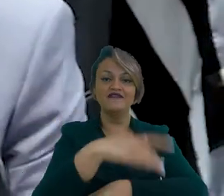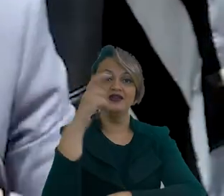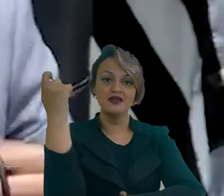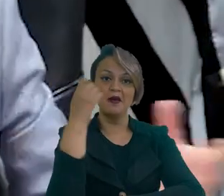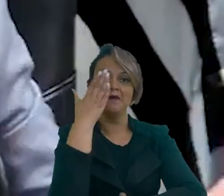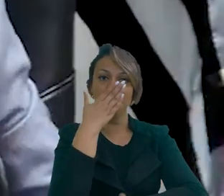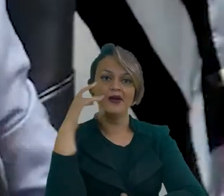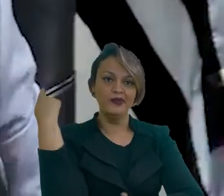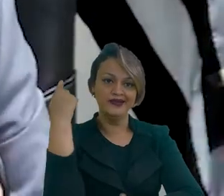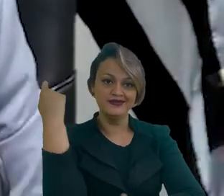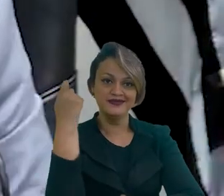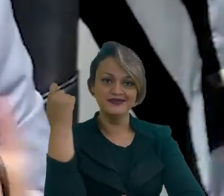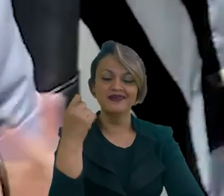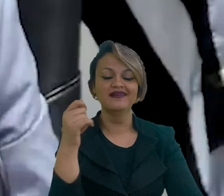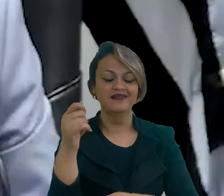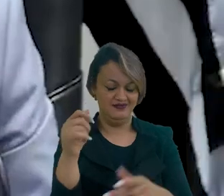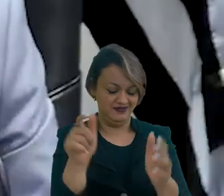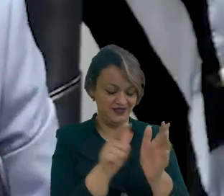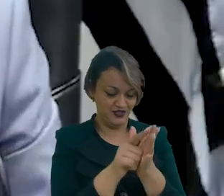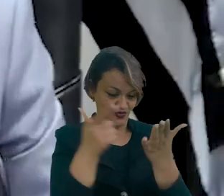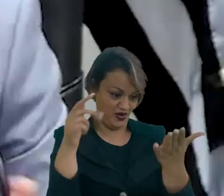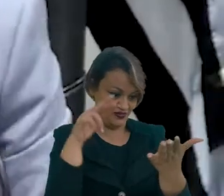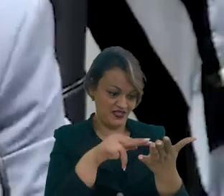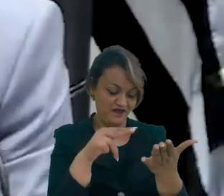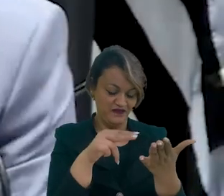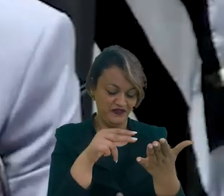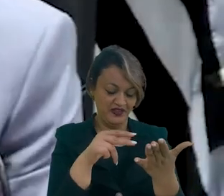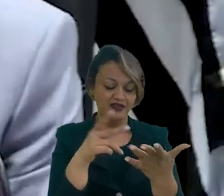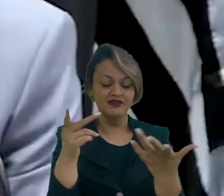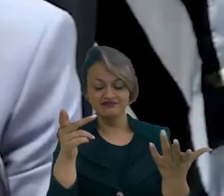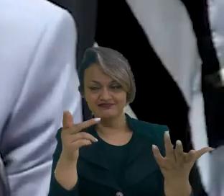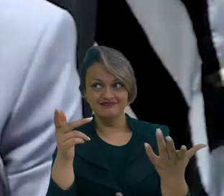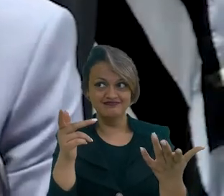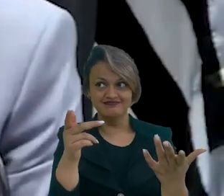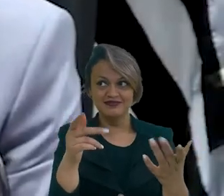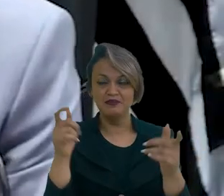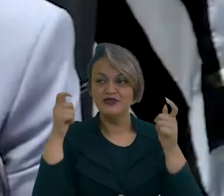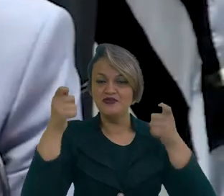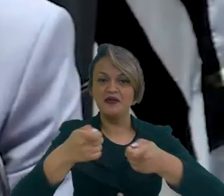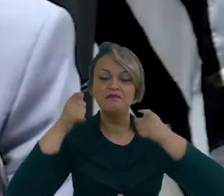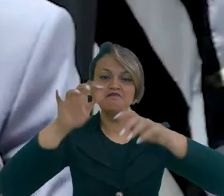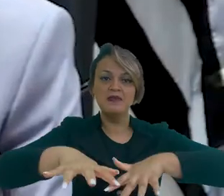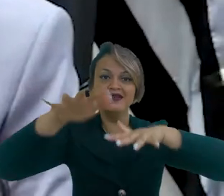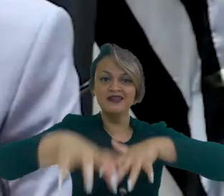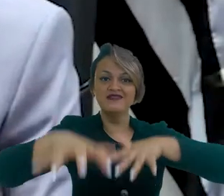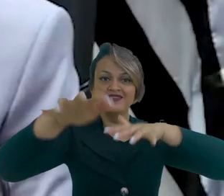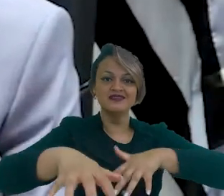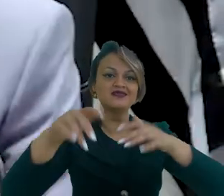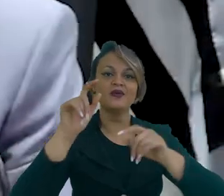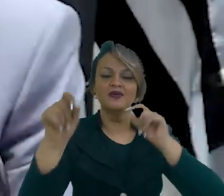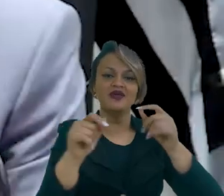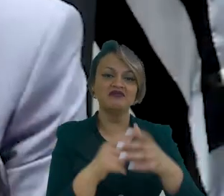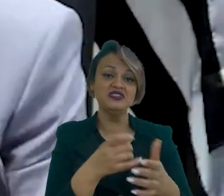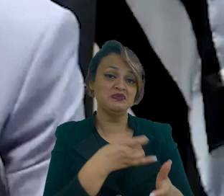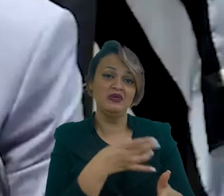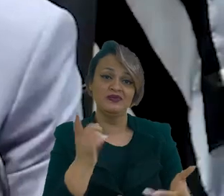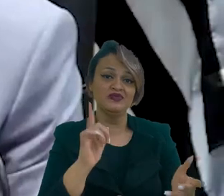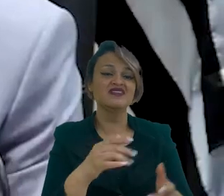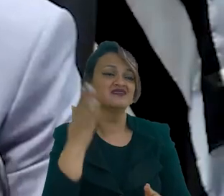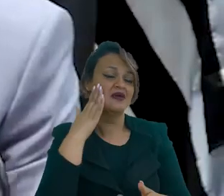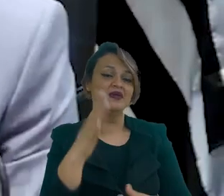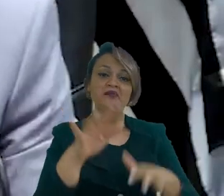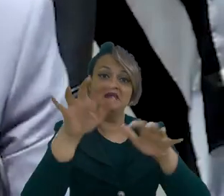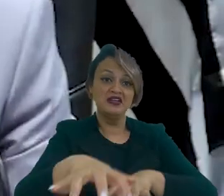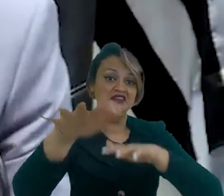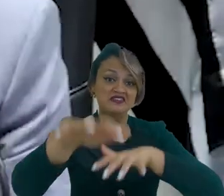na Paulista a gente nunca sabe a gente tem que abrir o jornal e saber qual que é a manifestação que a gente tem do dia e às vezes a gente a gente já não tem mais medo né